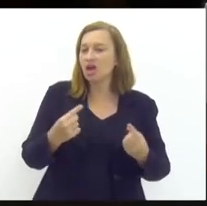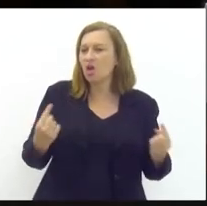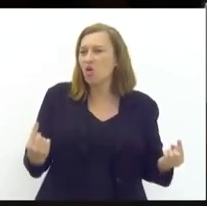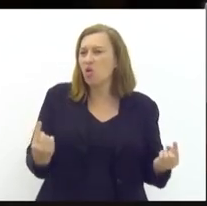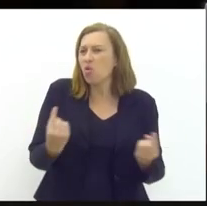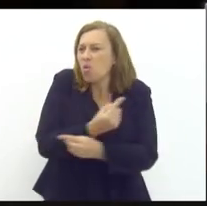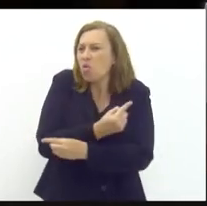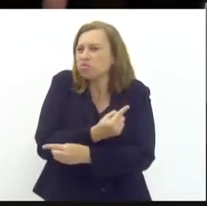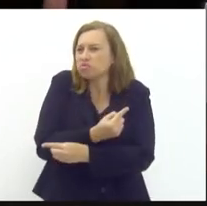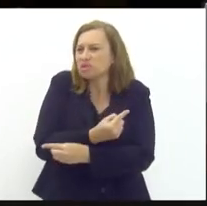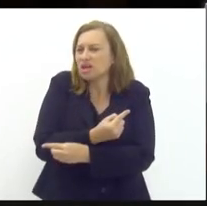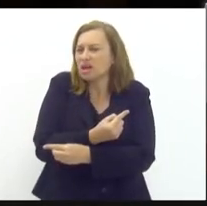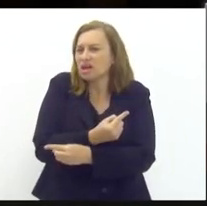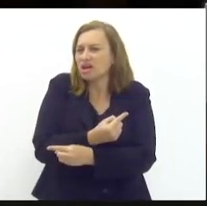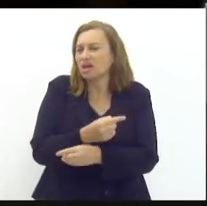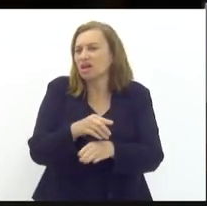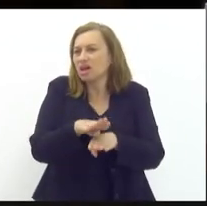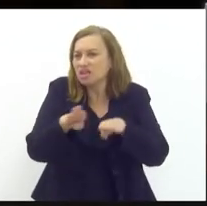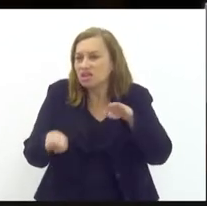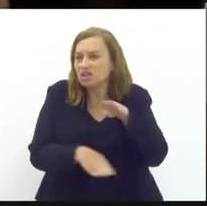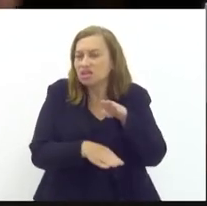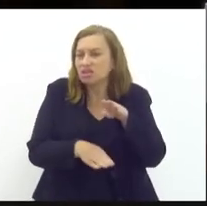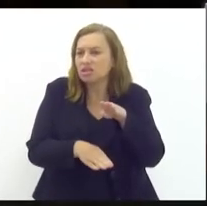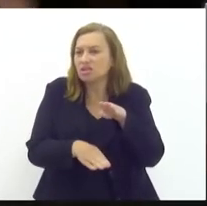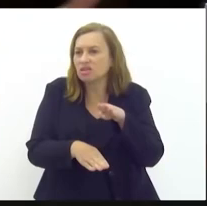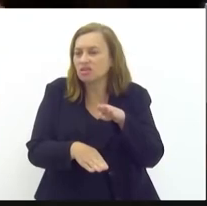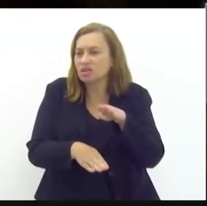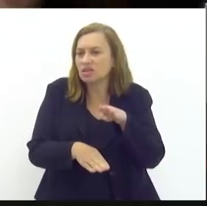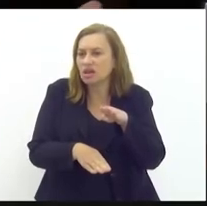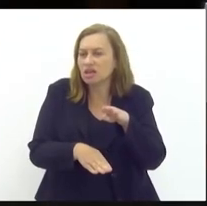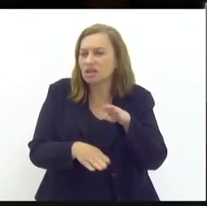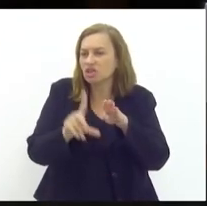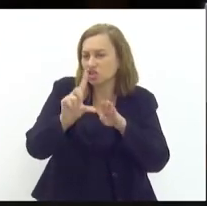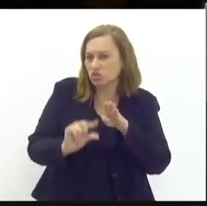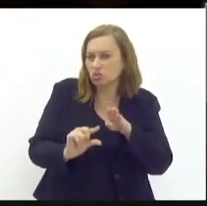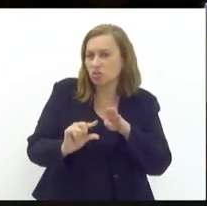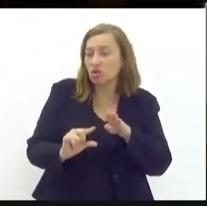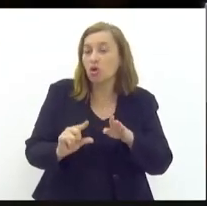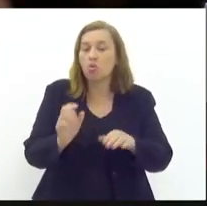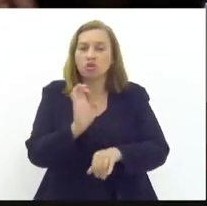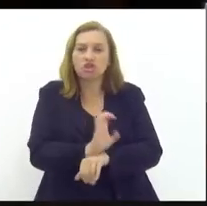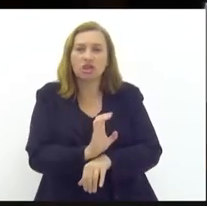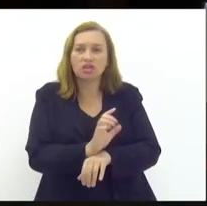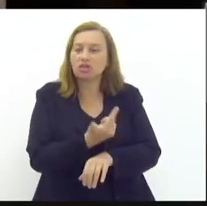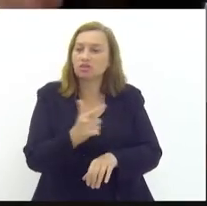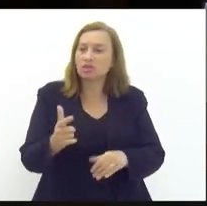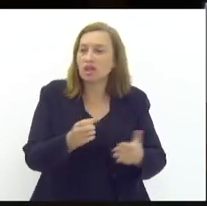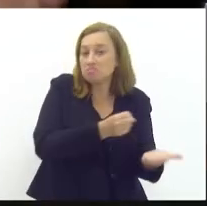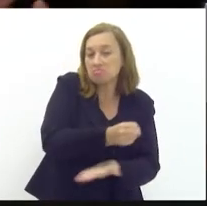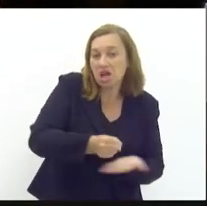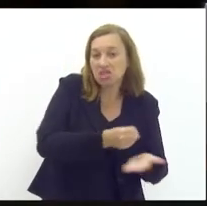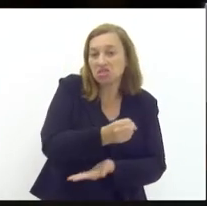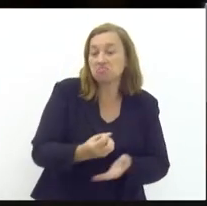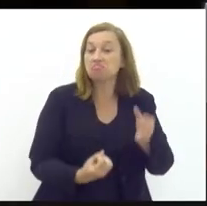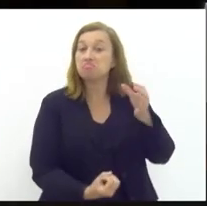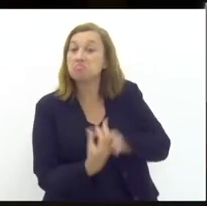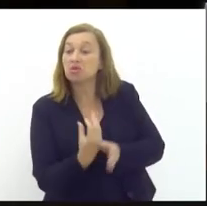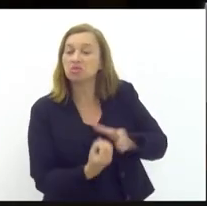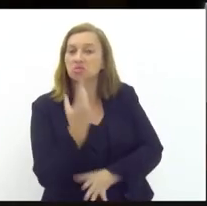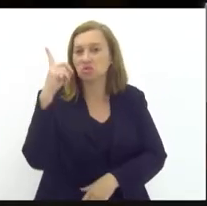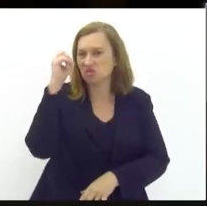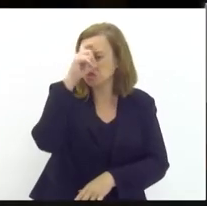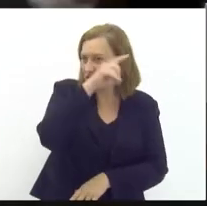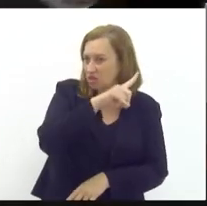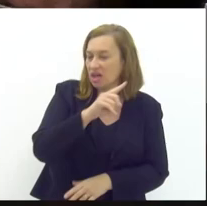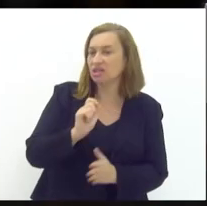desenvolvimento a desigualdade diminui a desigualdade Regional ou seja um estado que não tem base produtiva Não começa a ter dificuldade